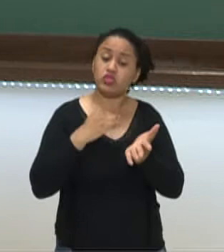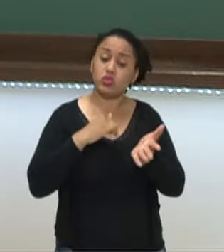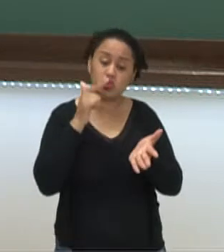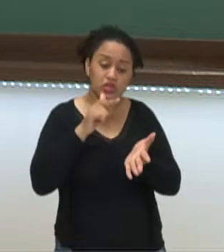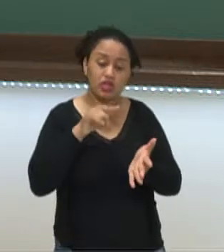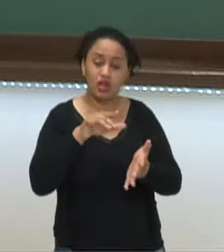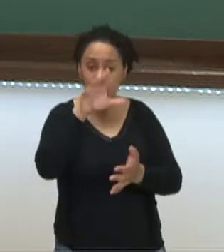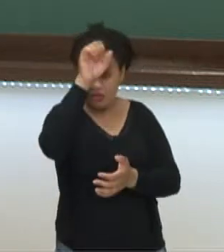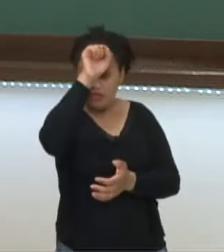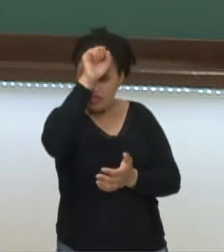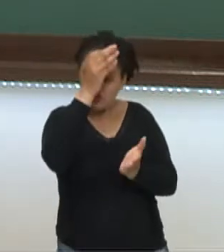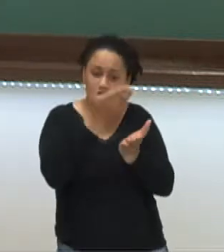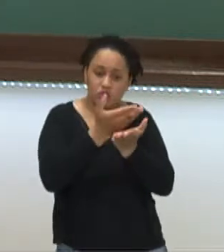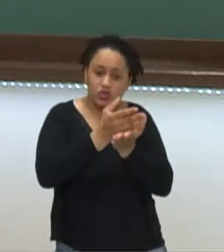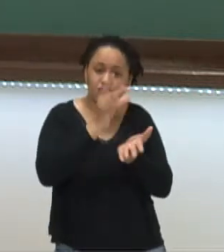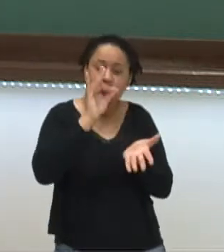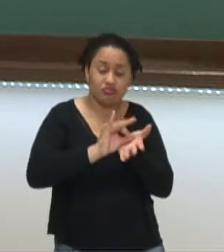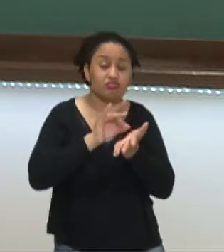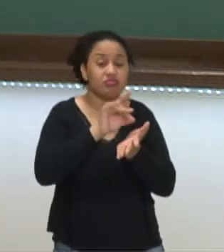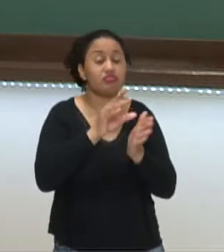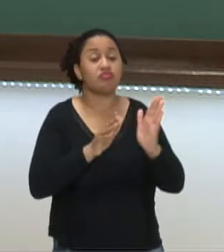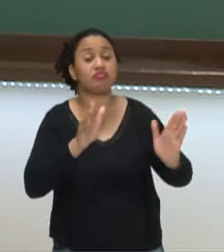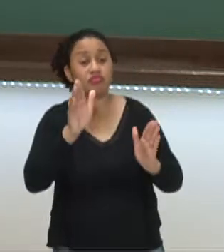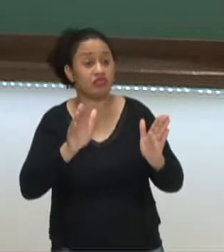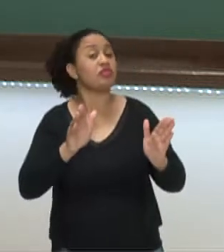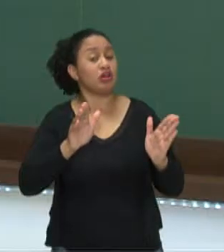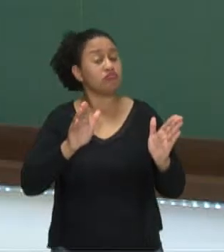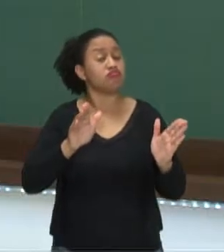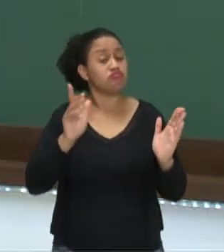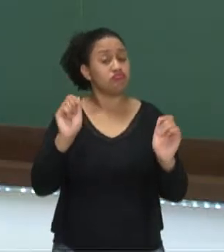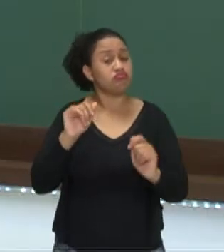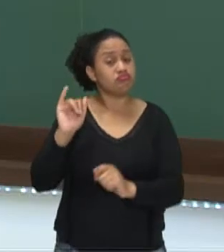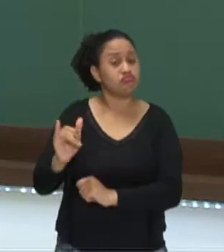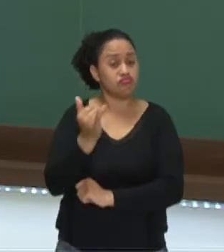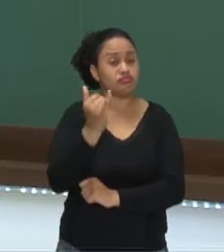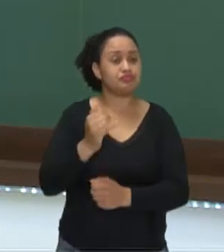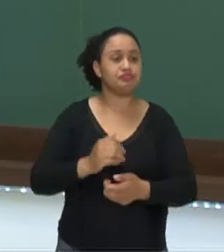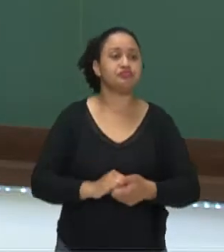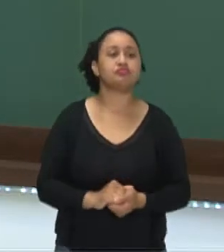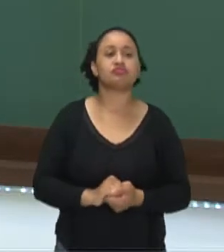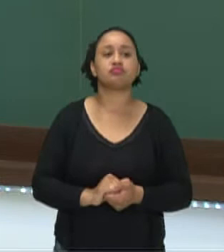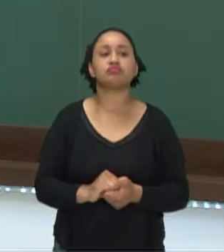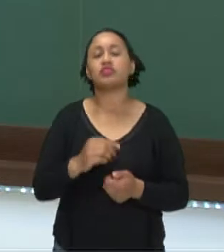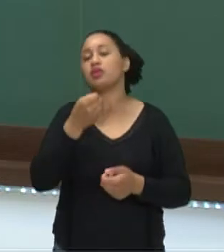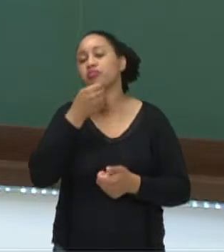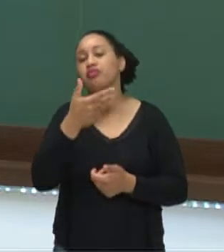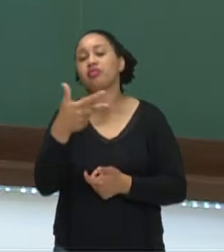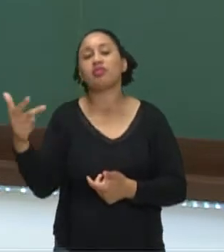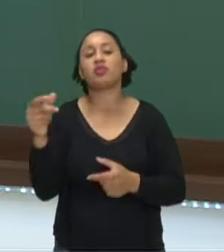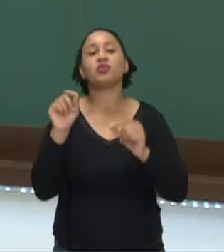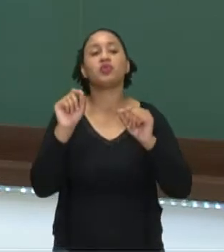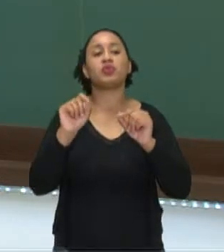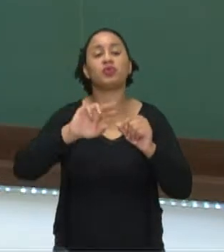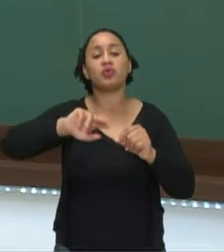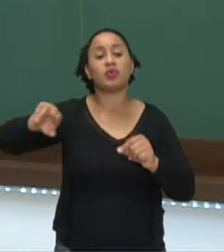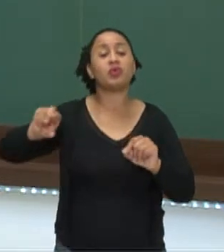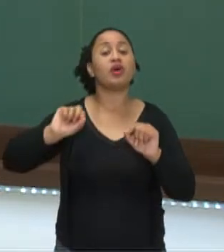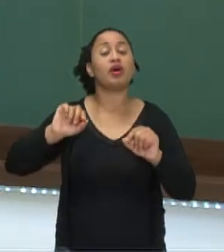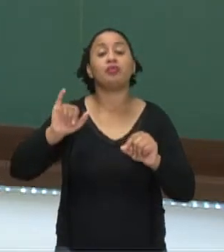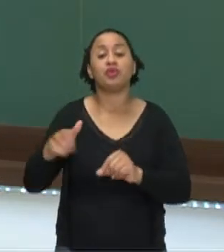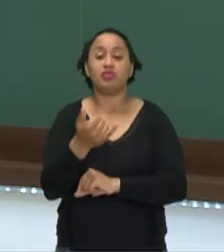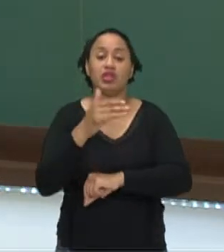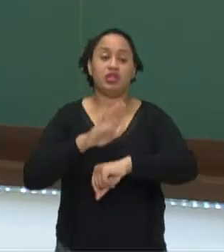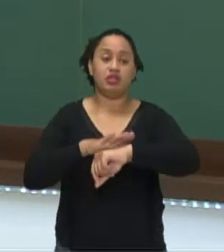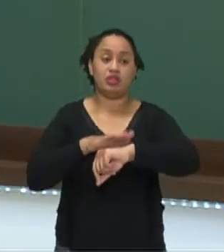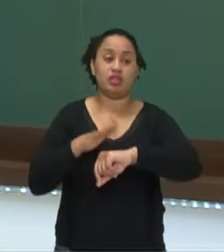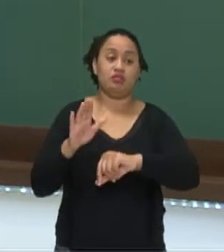produtivo, para que esse tempo valha a pena. Benefícios de cuidar bem do tempo, de aproveitar melhor esse